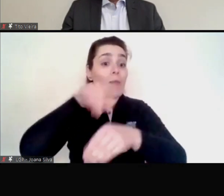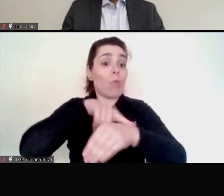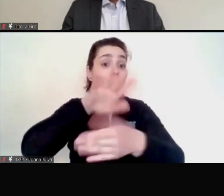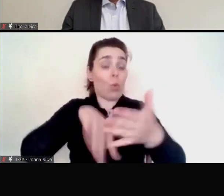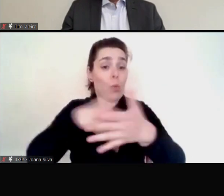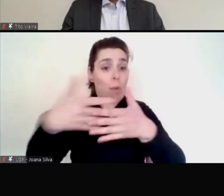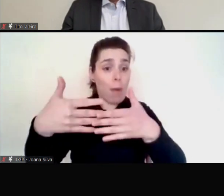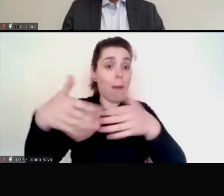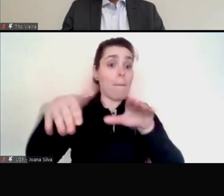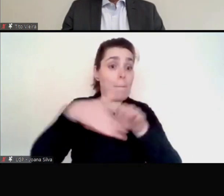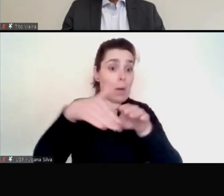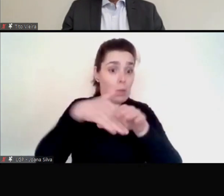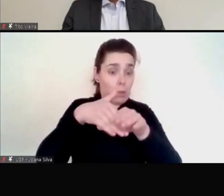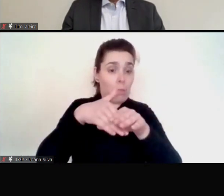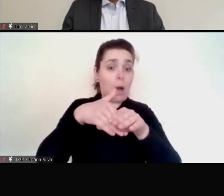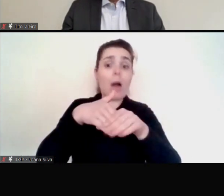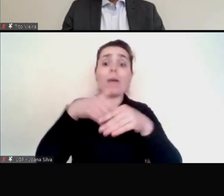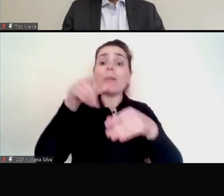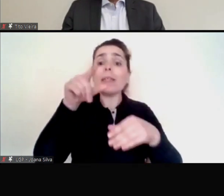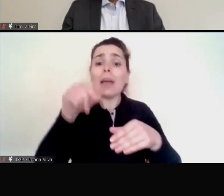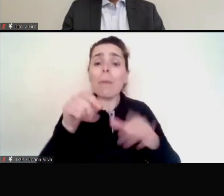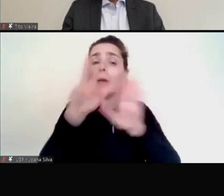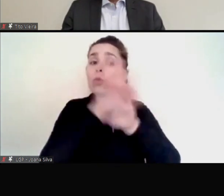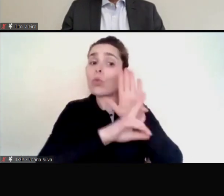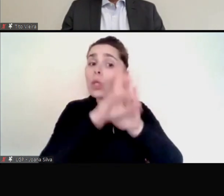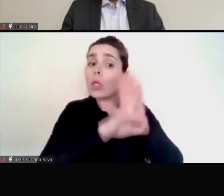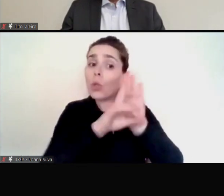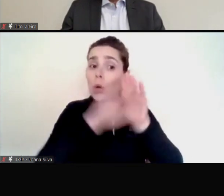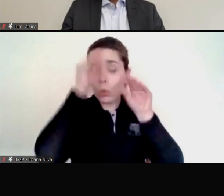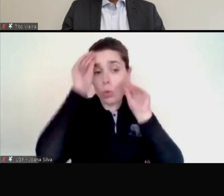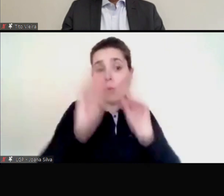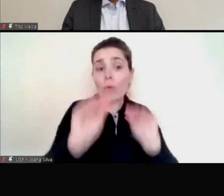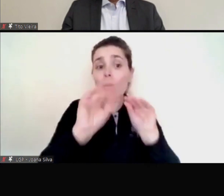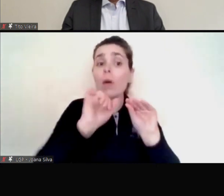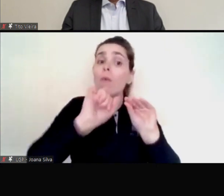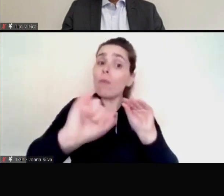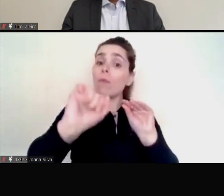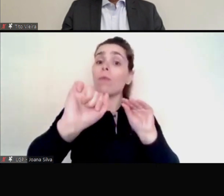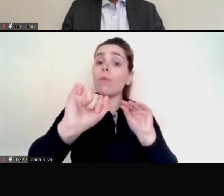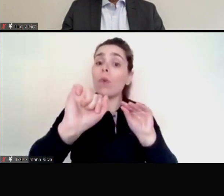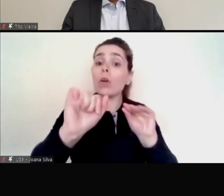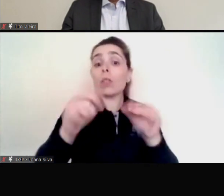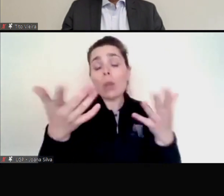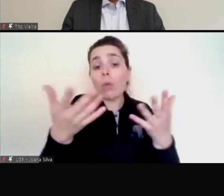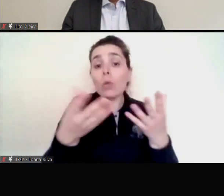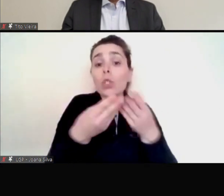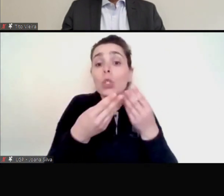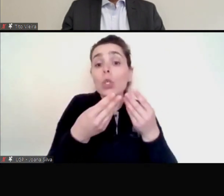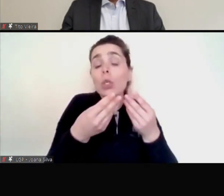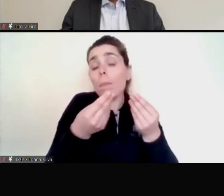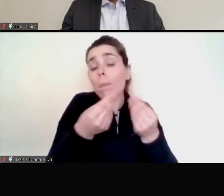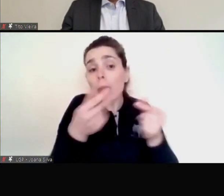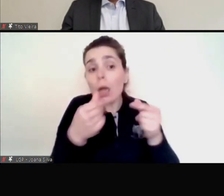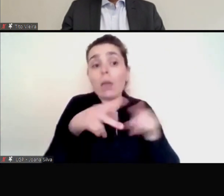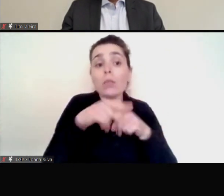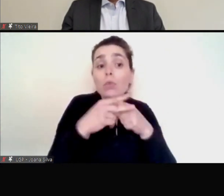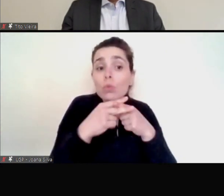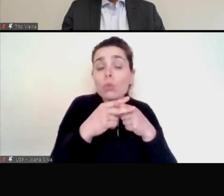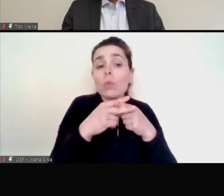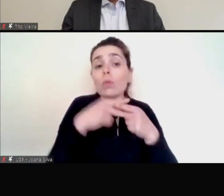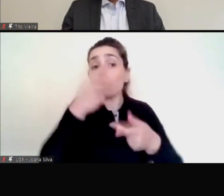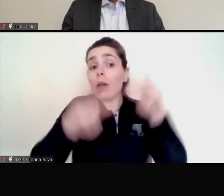dar-lhe visibilidade no balanço social e nos relatórios de gestão da formação, porque são investimentos das entidades, tal como são das pessoas, de todos